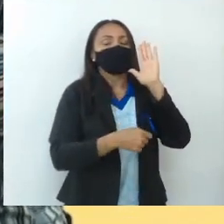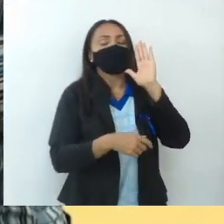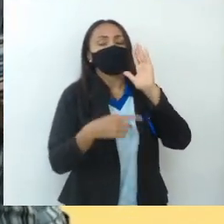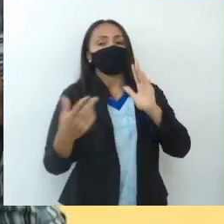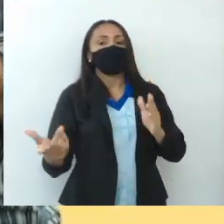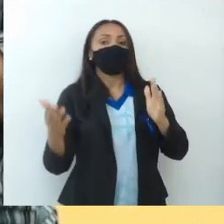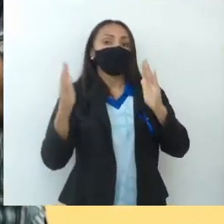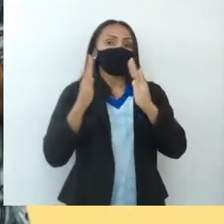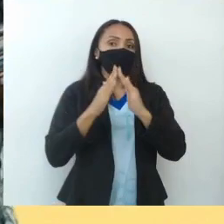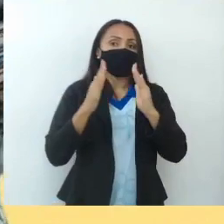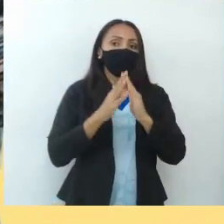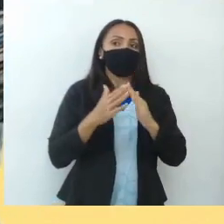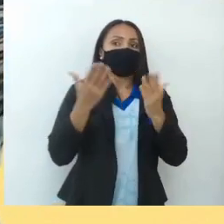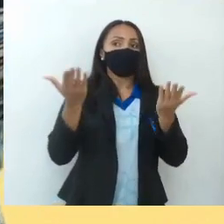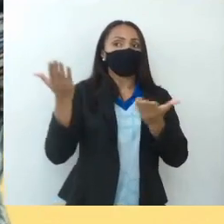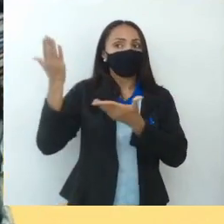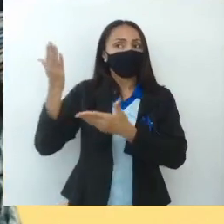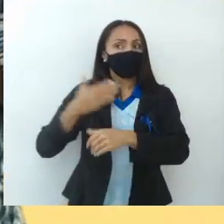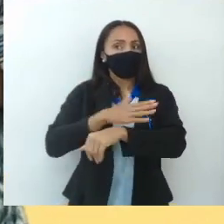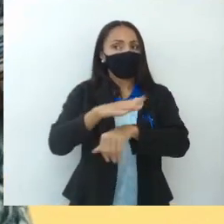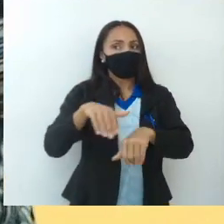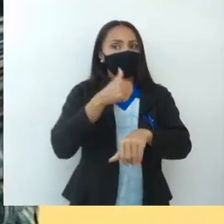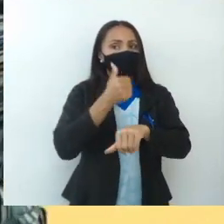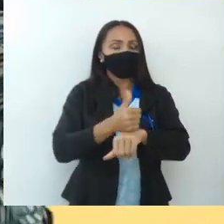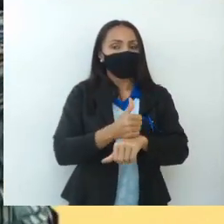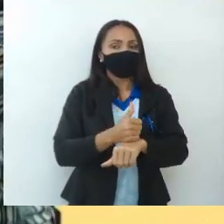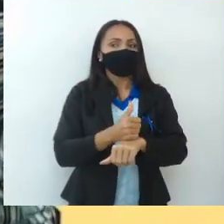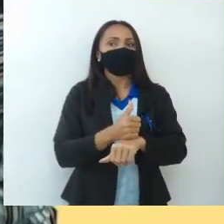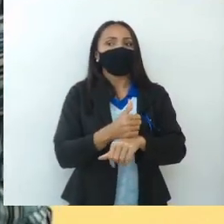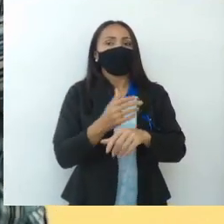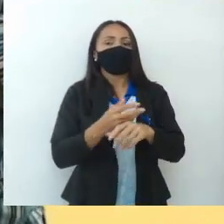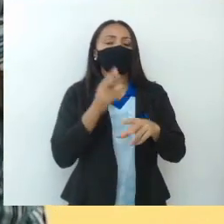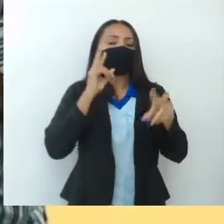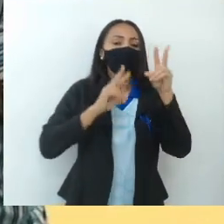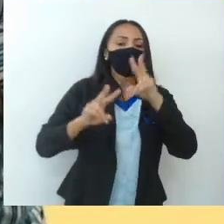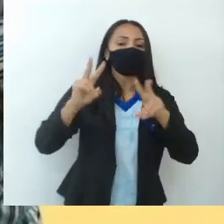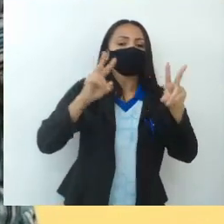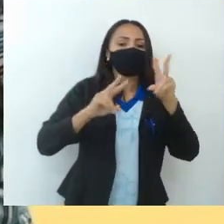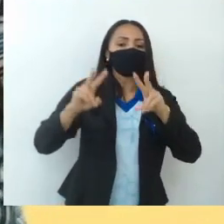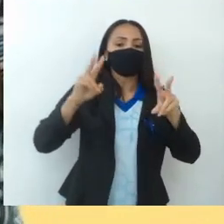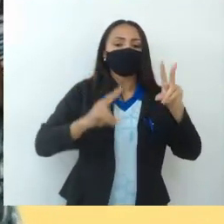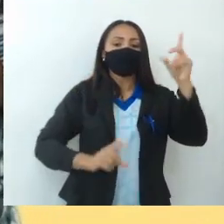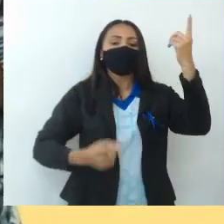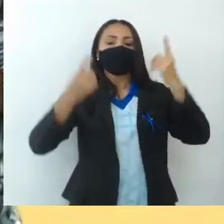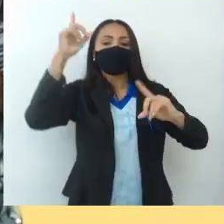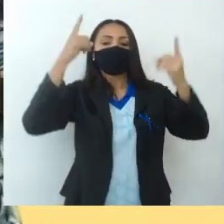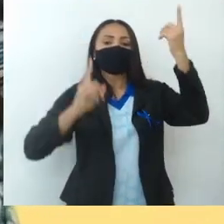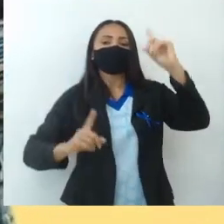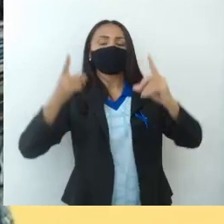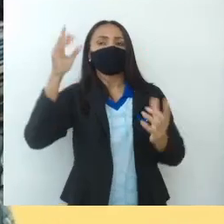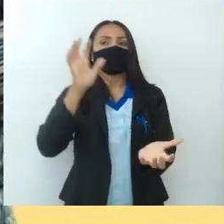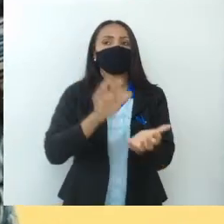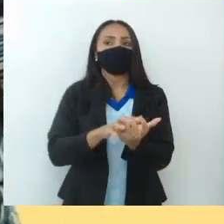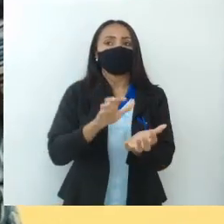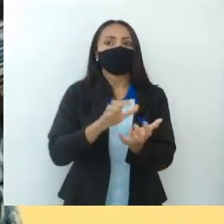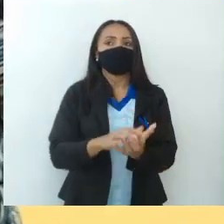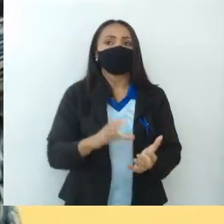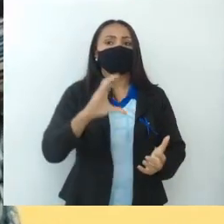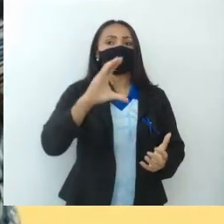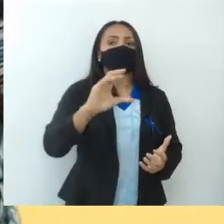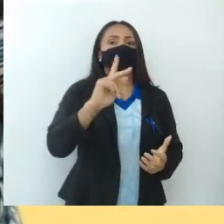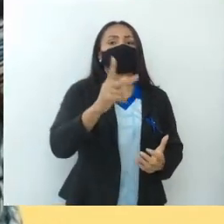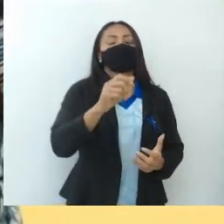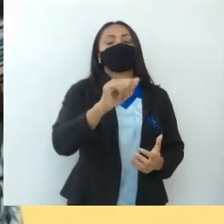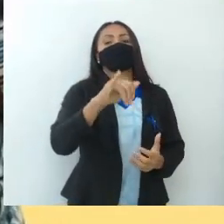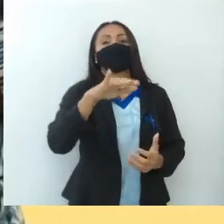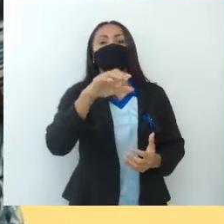Praça Marcial Pinheiro, que lá do Sobrado ela via o carnaval pernambucano, o nome dela é Chaya